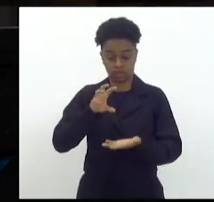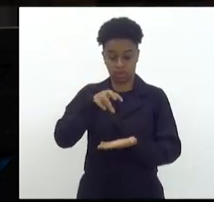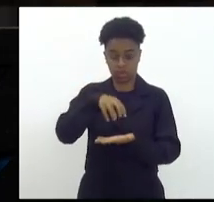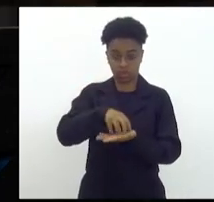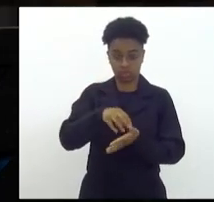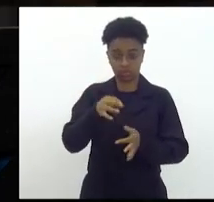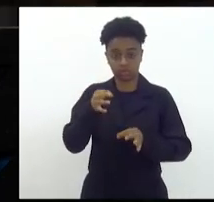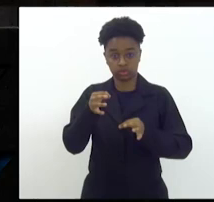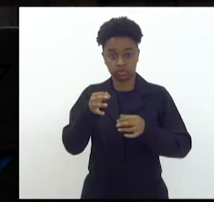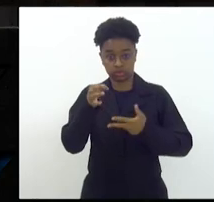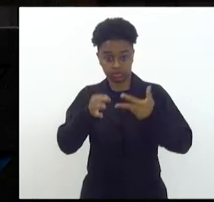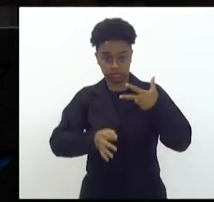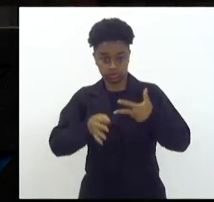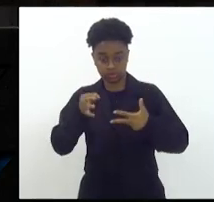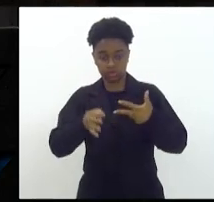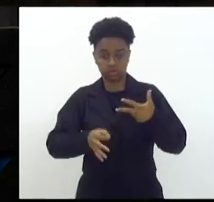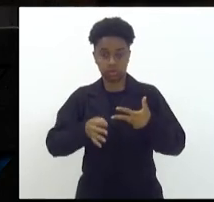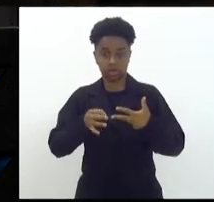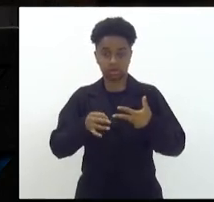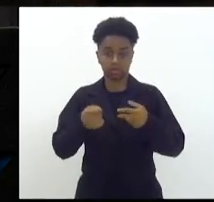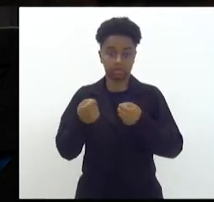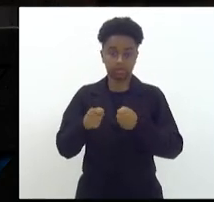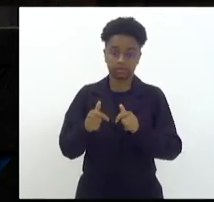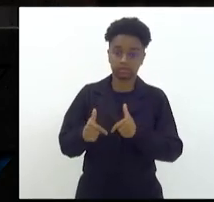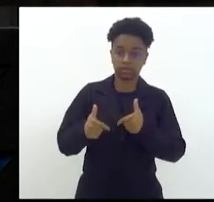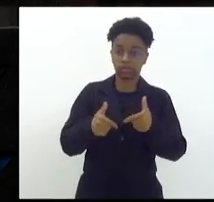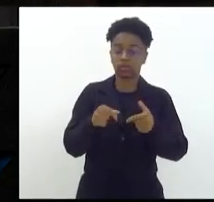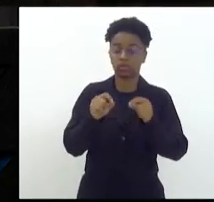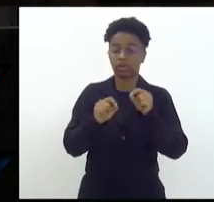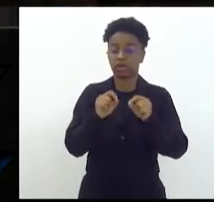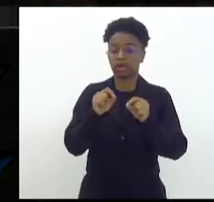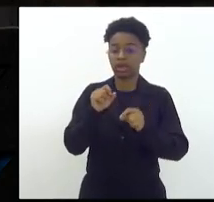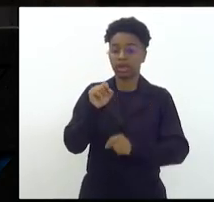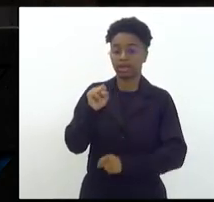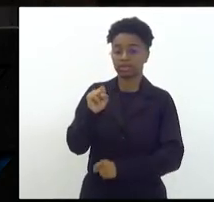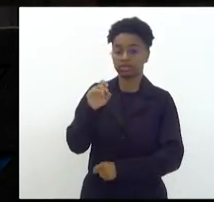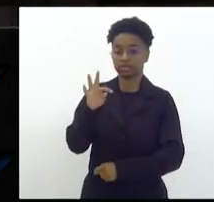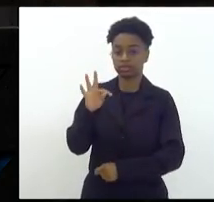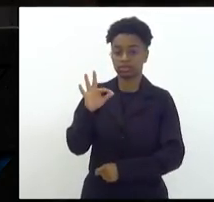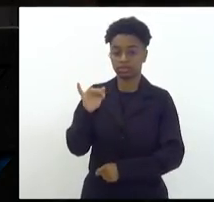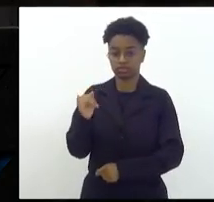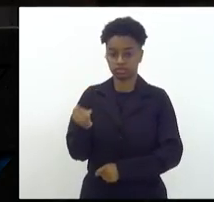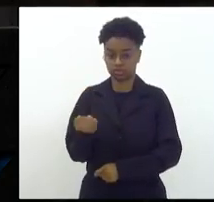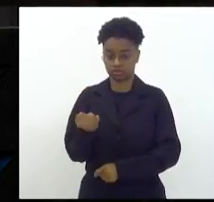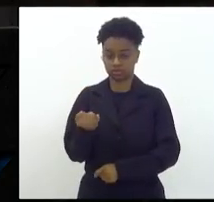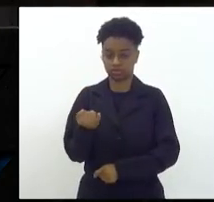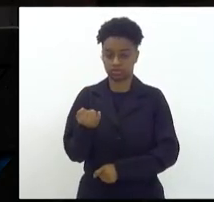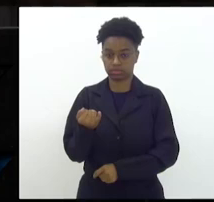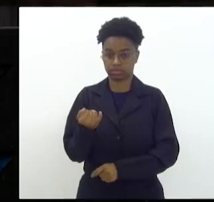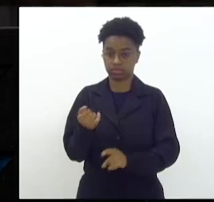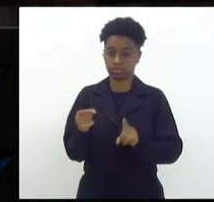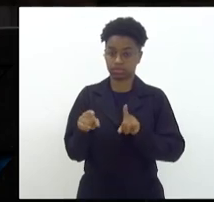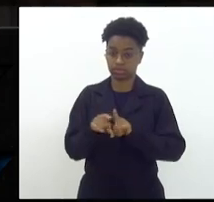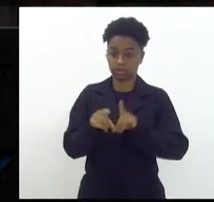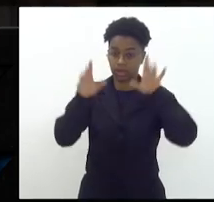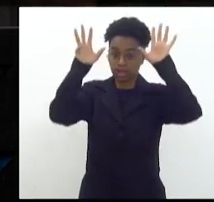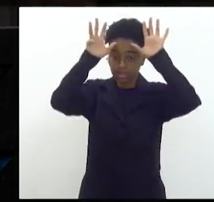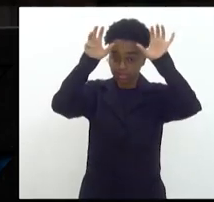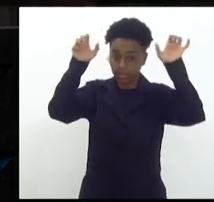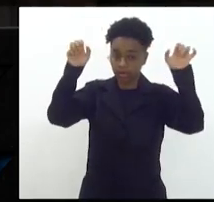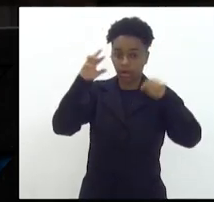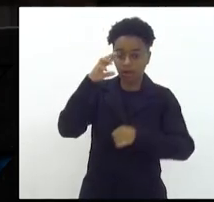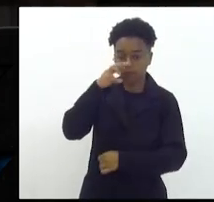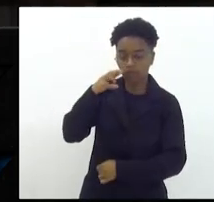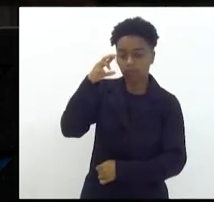judiciário de se recorrer é o STJ e o tribunal que vai